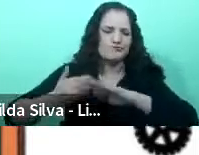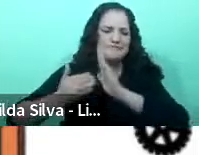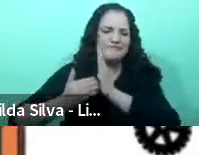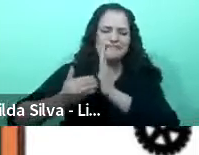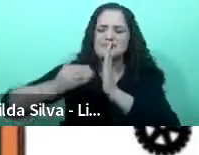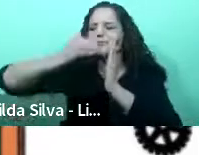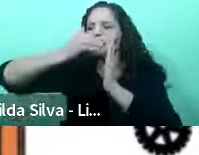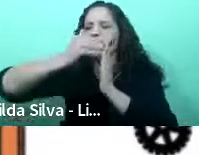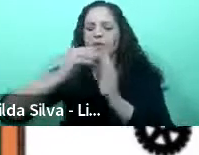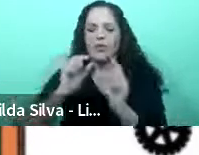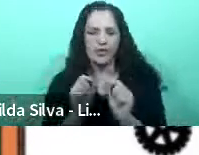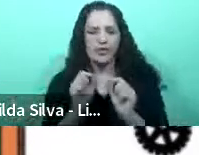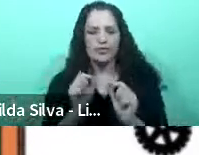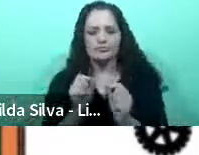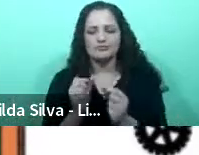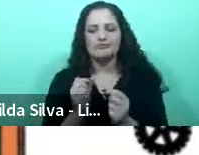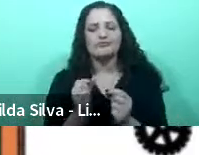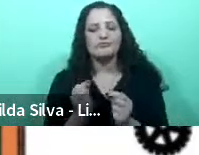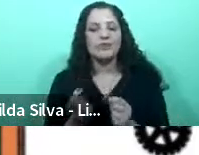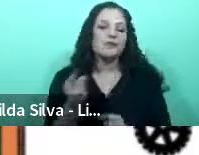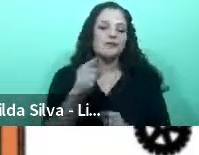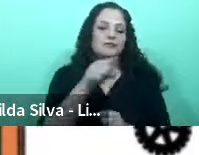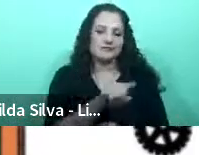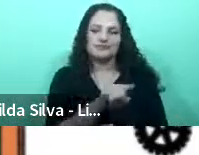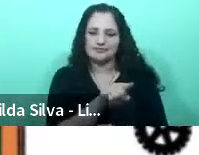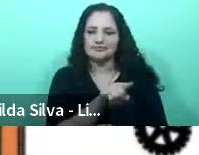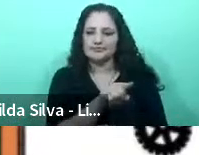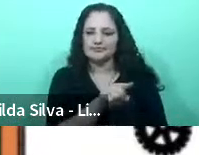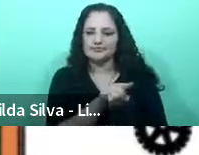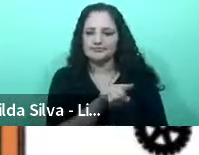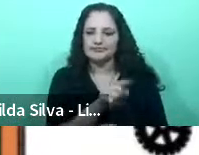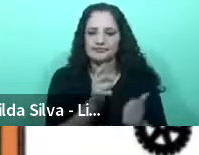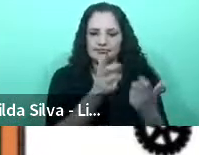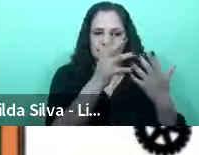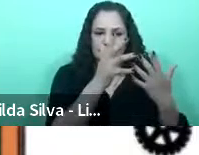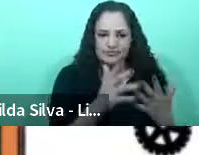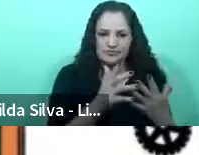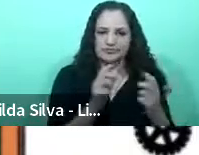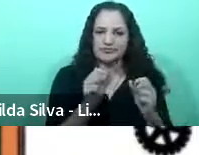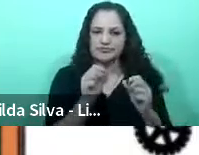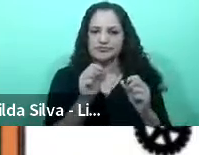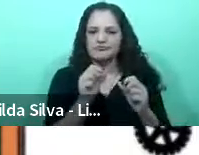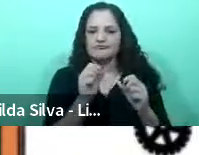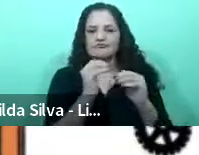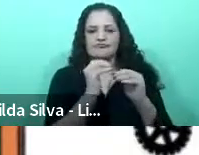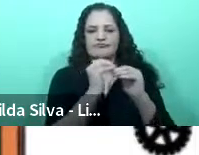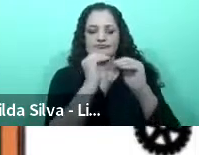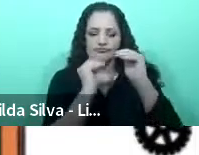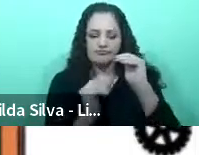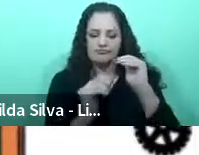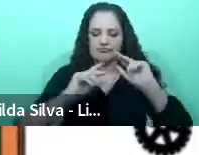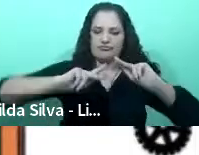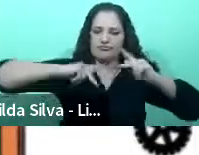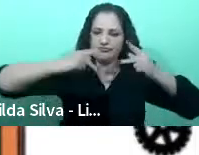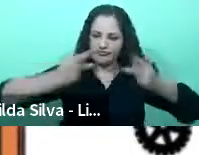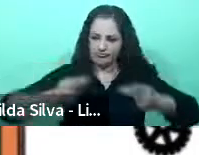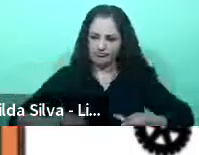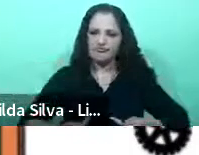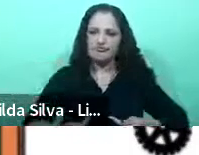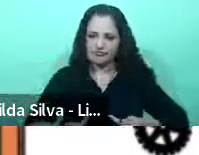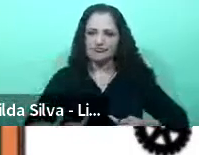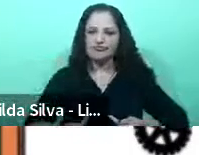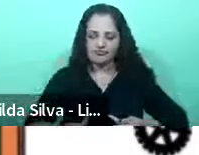predominante para essa primeira vertente, né? Ou seja, a submissão do ser humano às